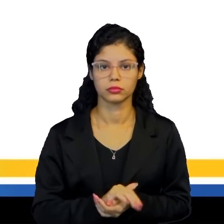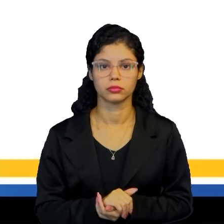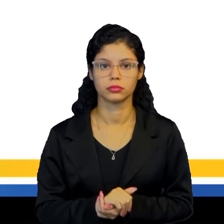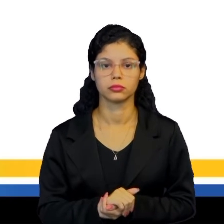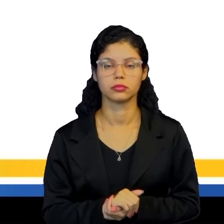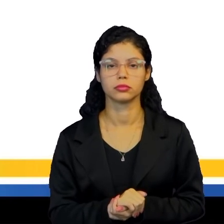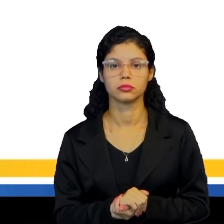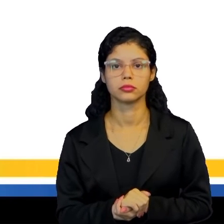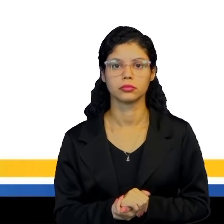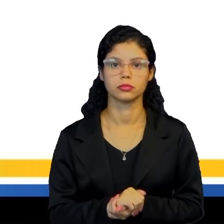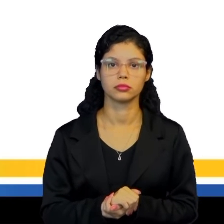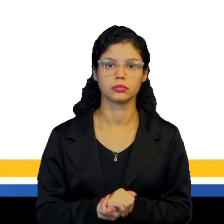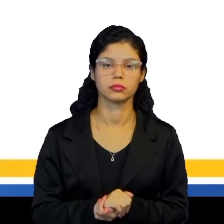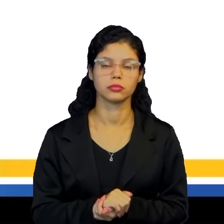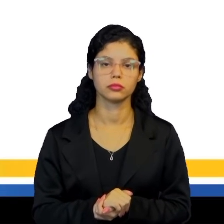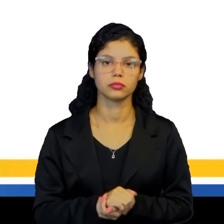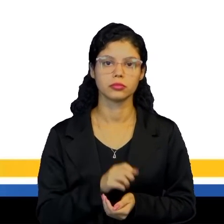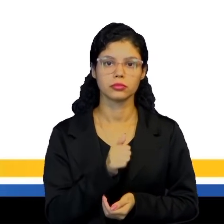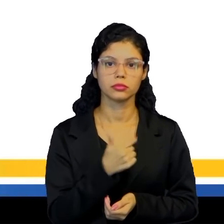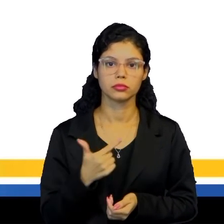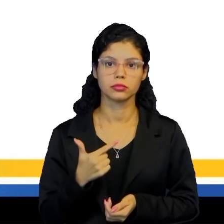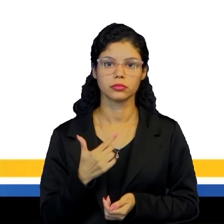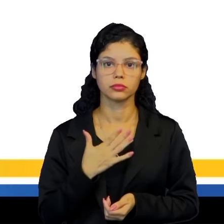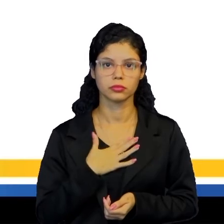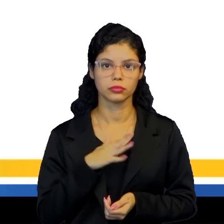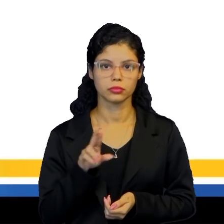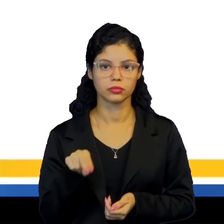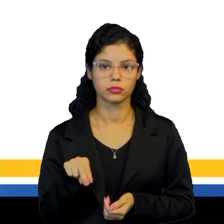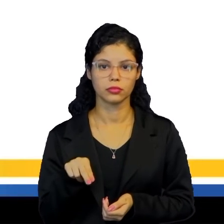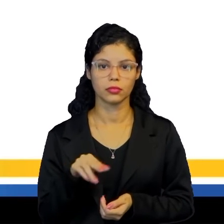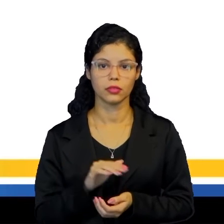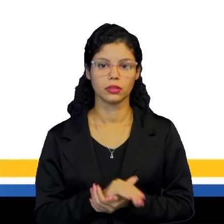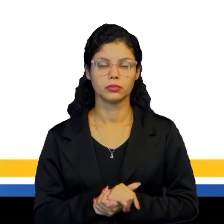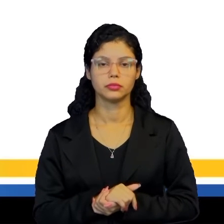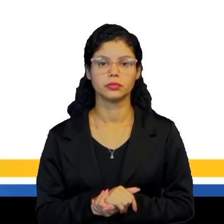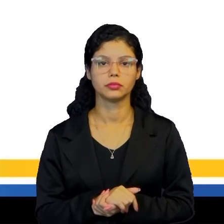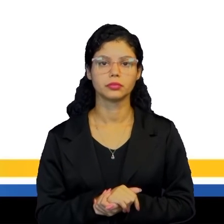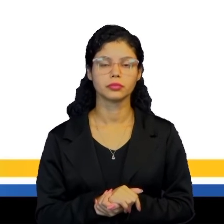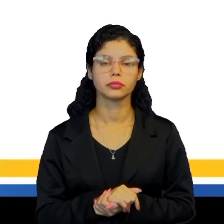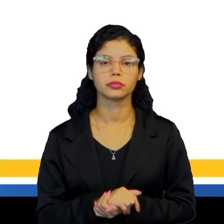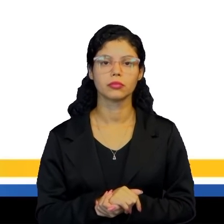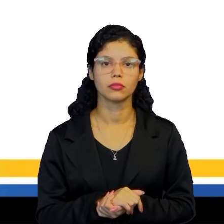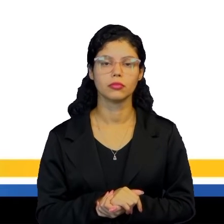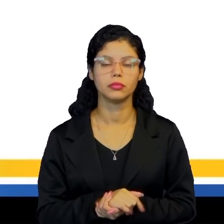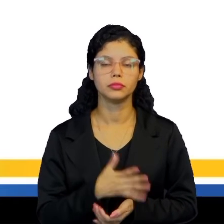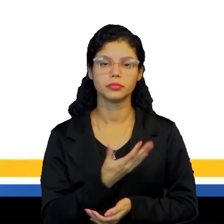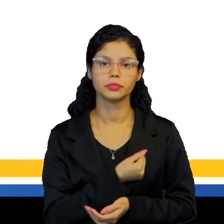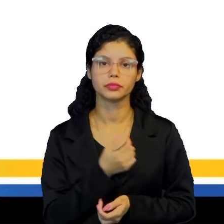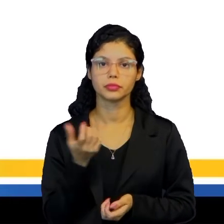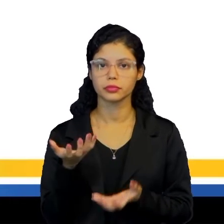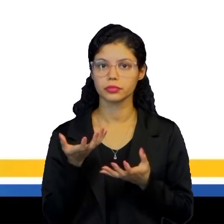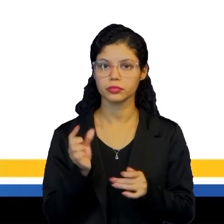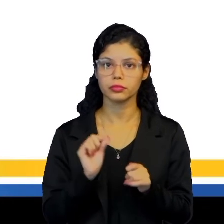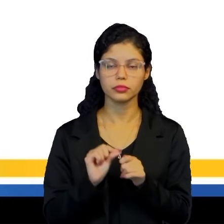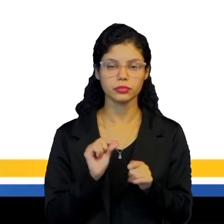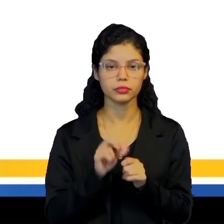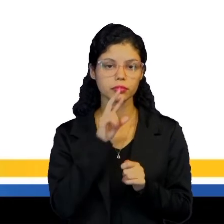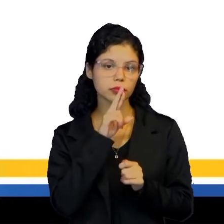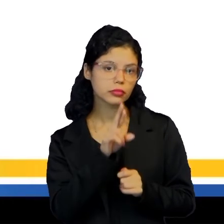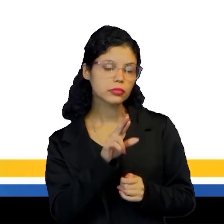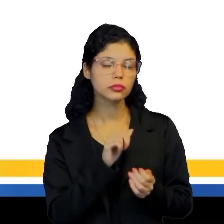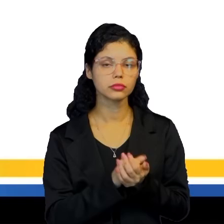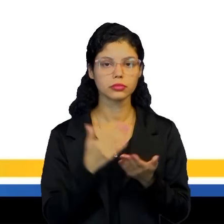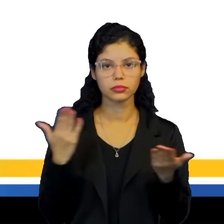2. E 12 horas seria o meu INE, tá? Que é o número que a gente está querendo fazer. Então aí eu